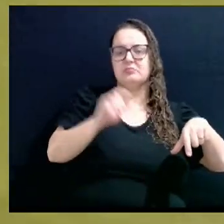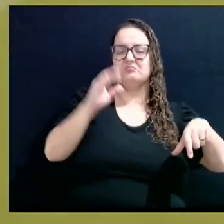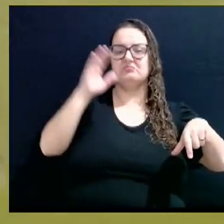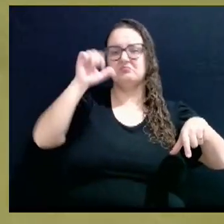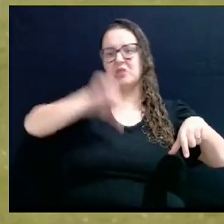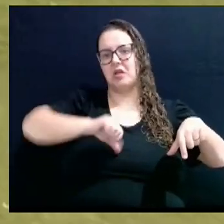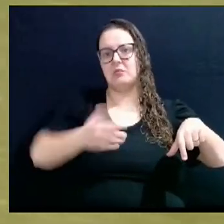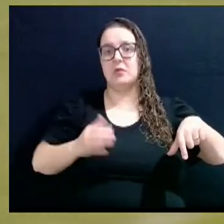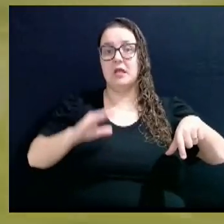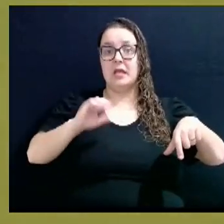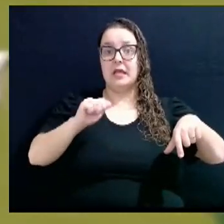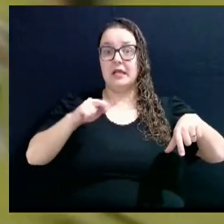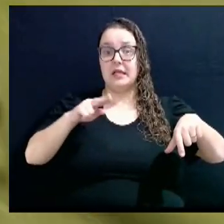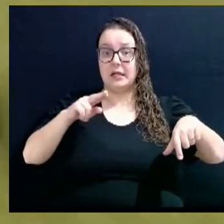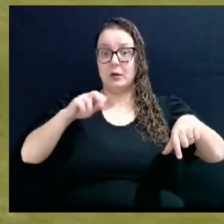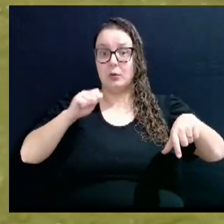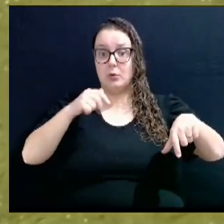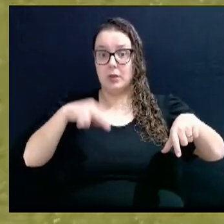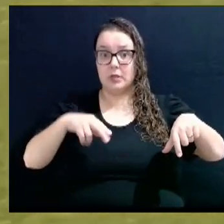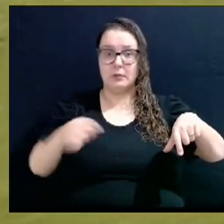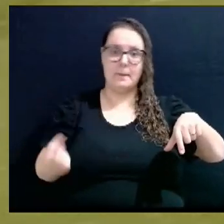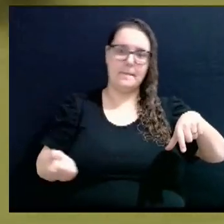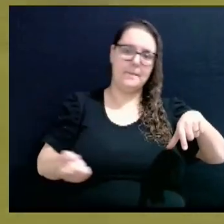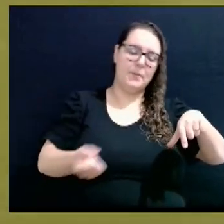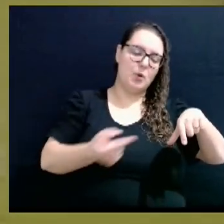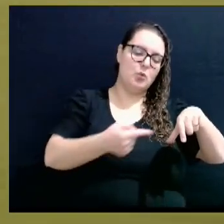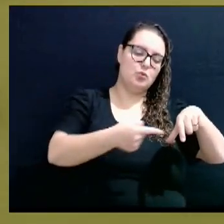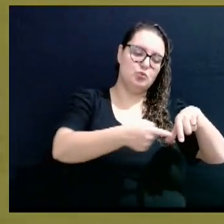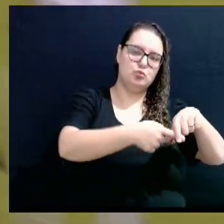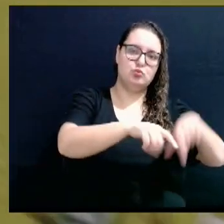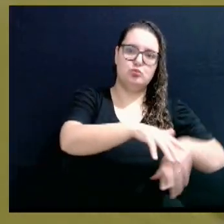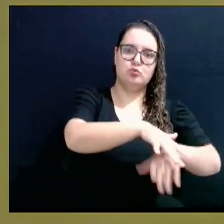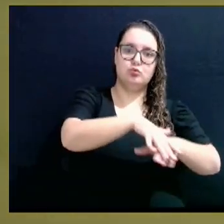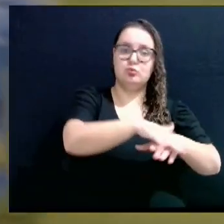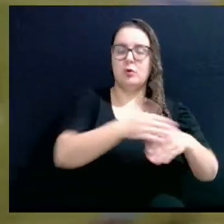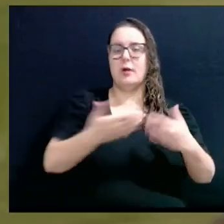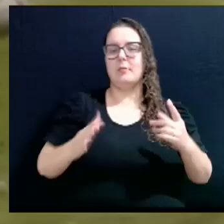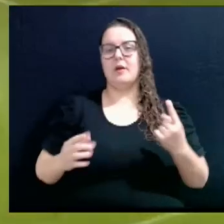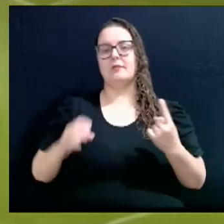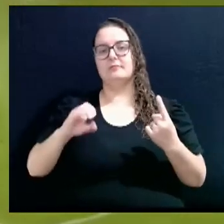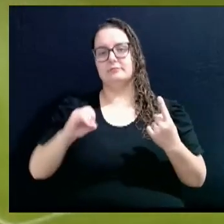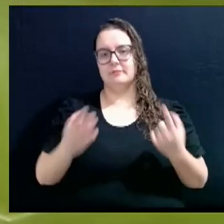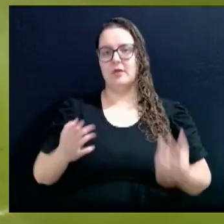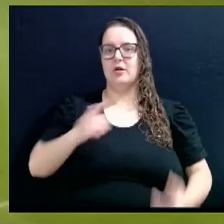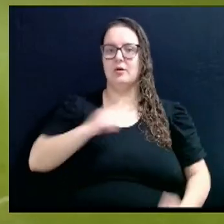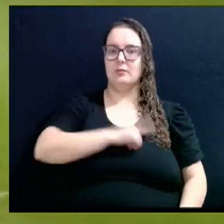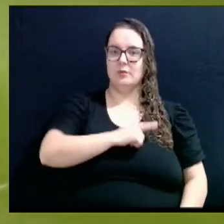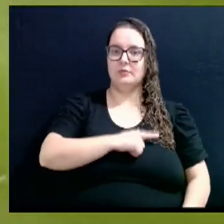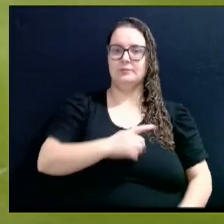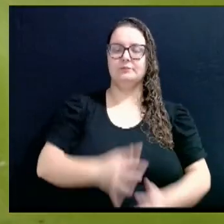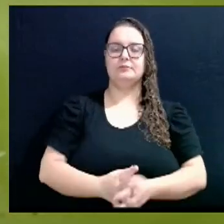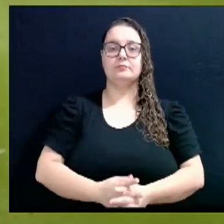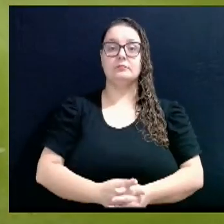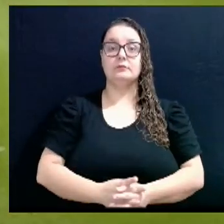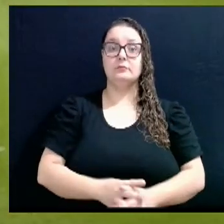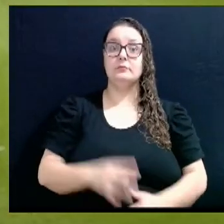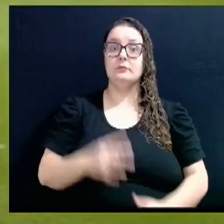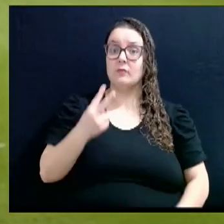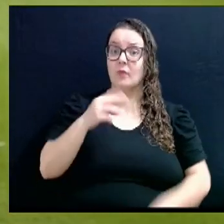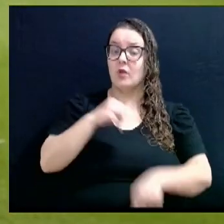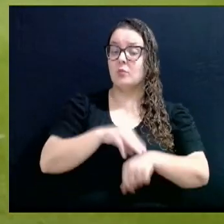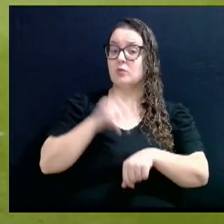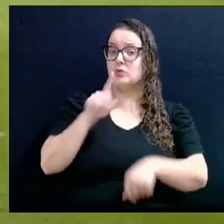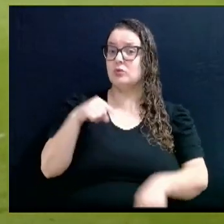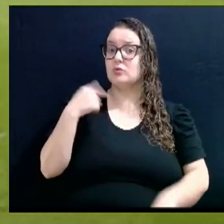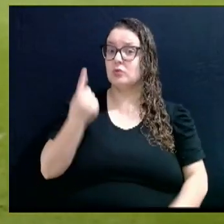bateu firme e forte no cantinho, placar aberto, 1-0 Bugre. Só que 2 minutos depois, em cobrança